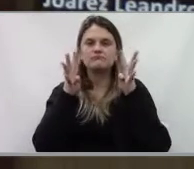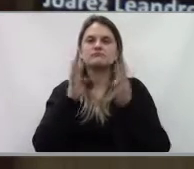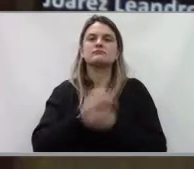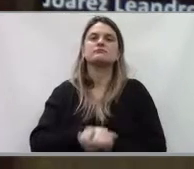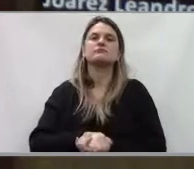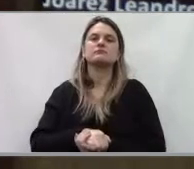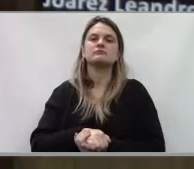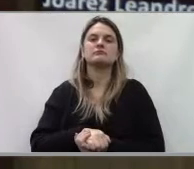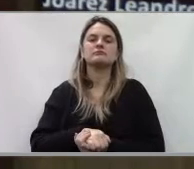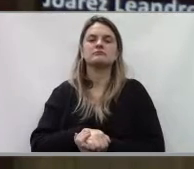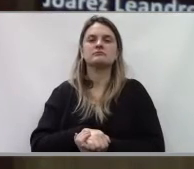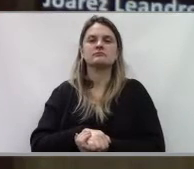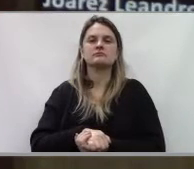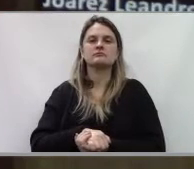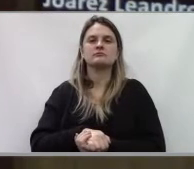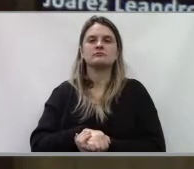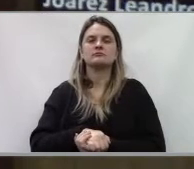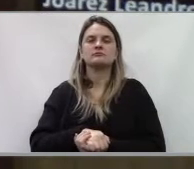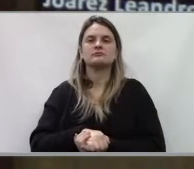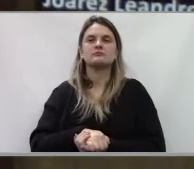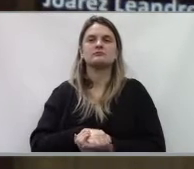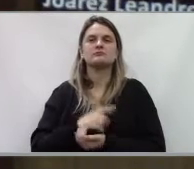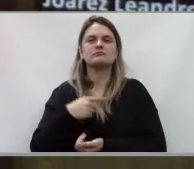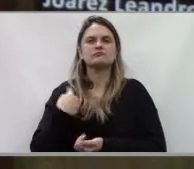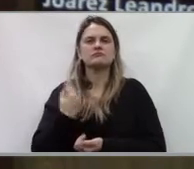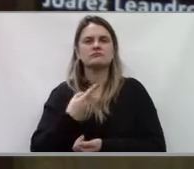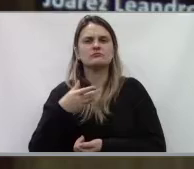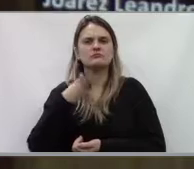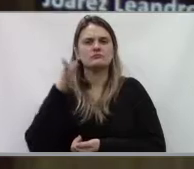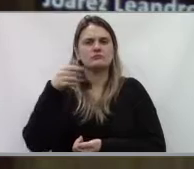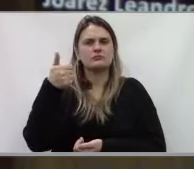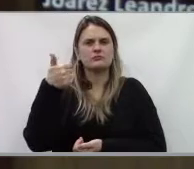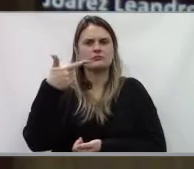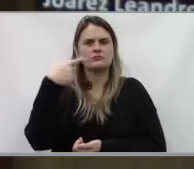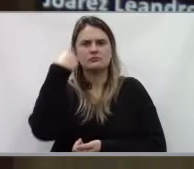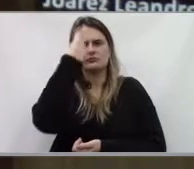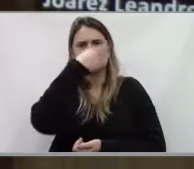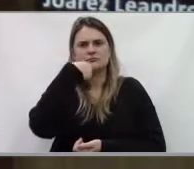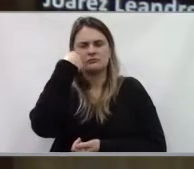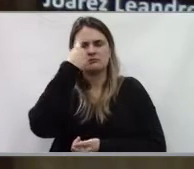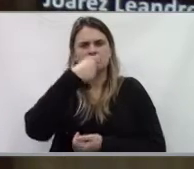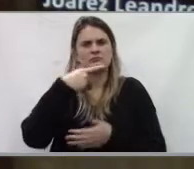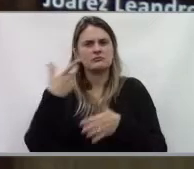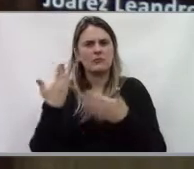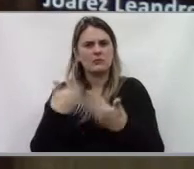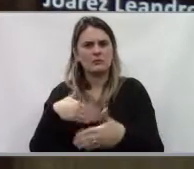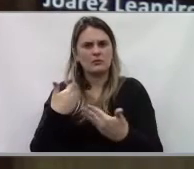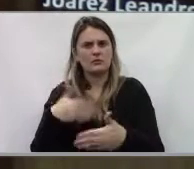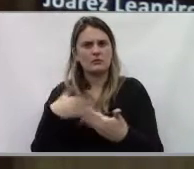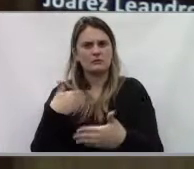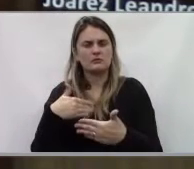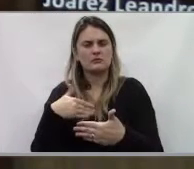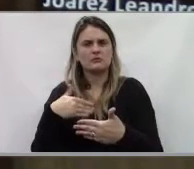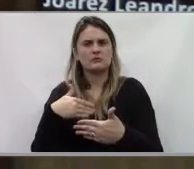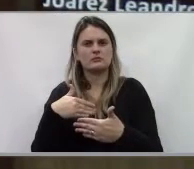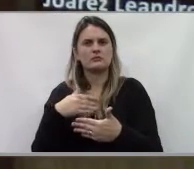atentos. Também nós tivemos 12 horas de prova, né? Lá